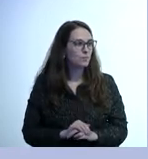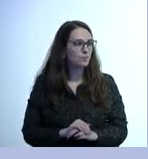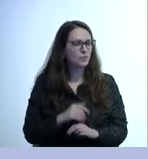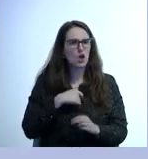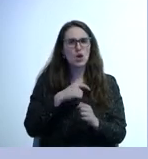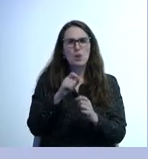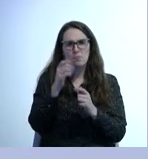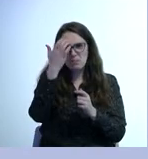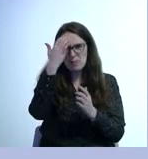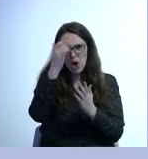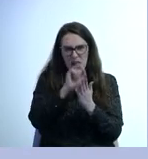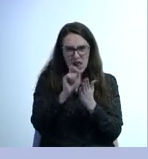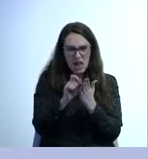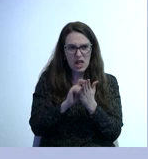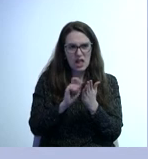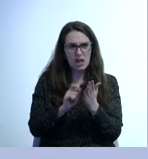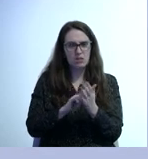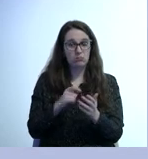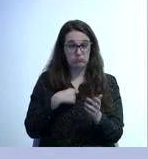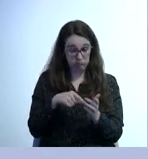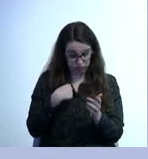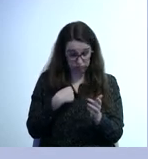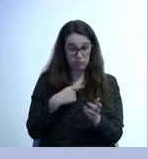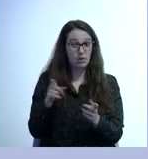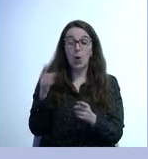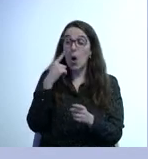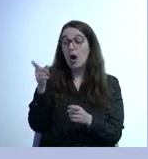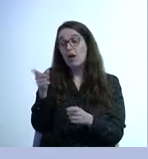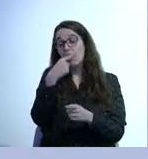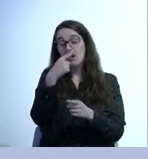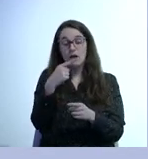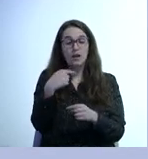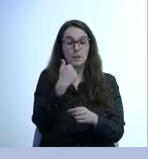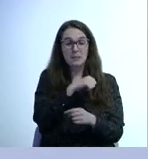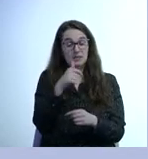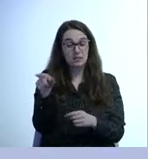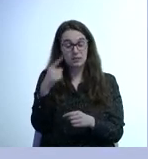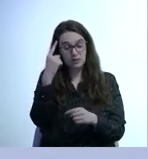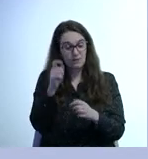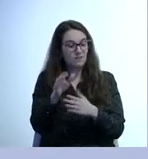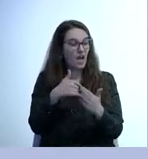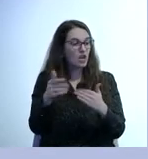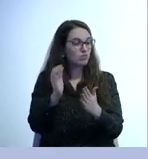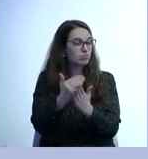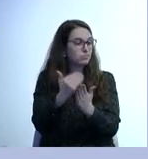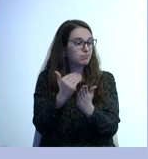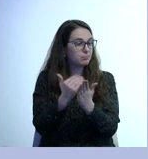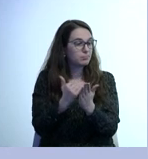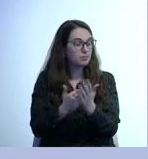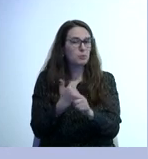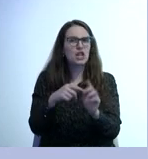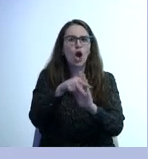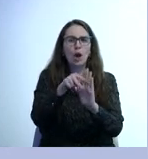memórias descritivas para alguém no escritório com a paciência necessária para seguir as normas que